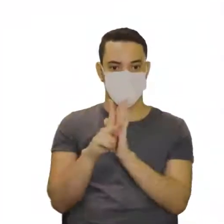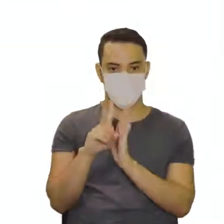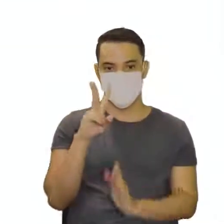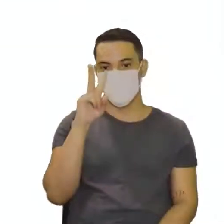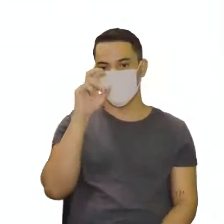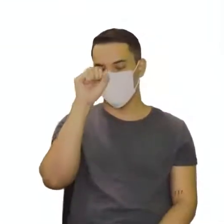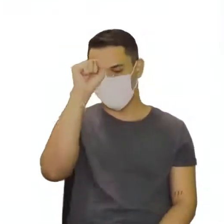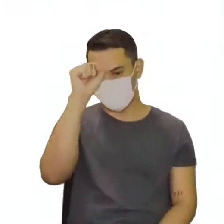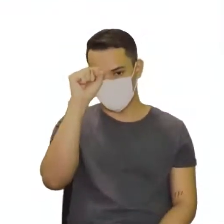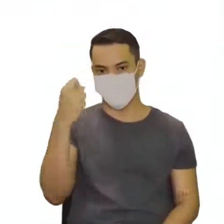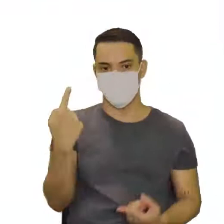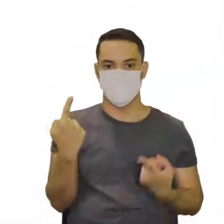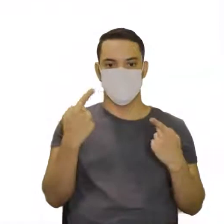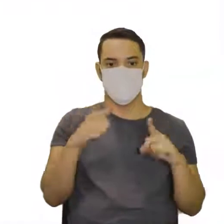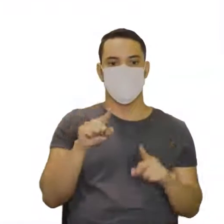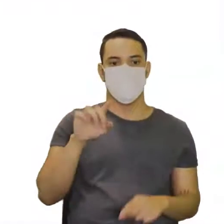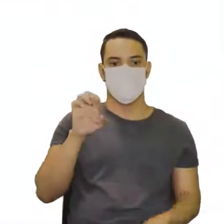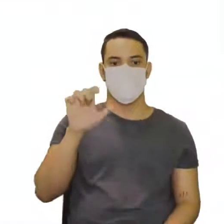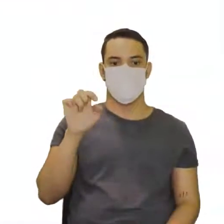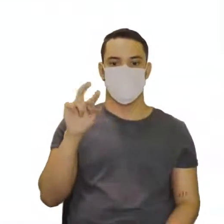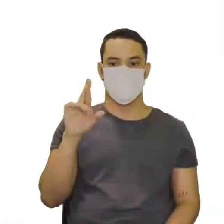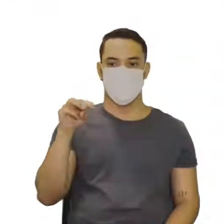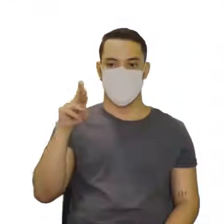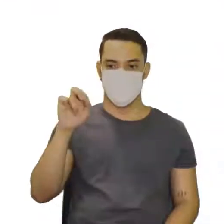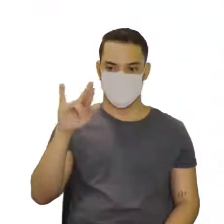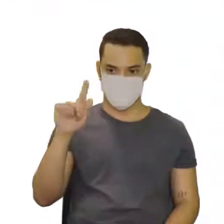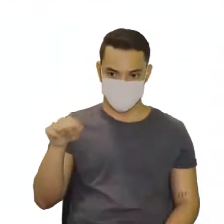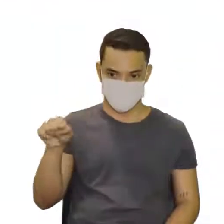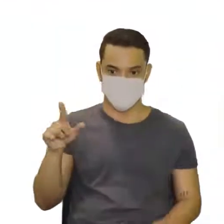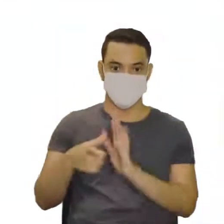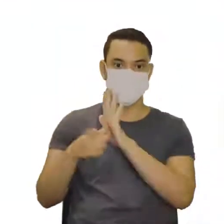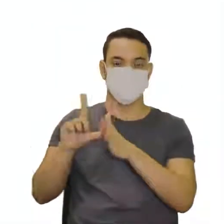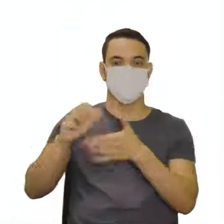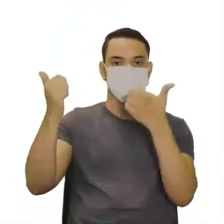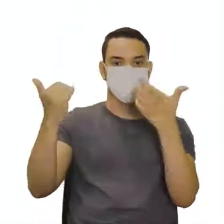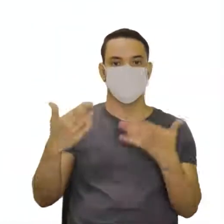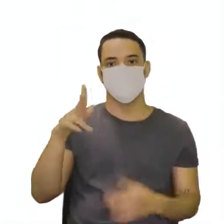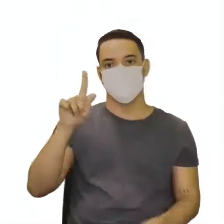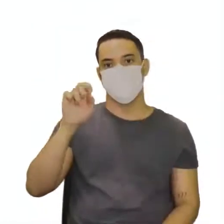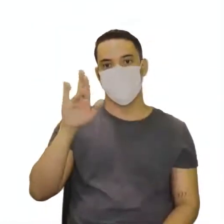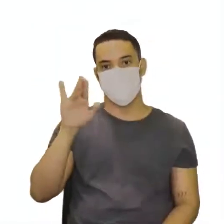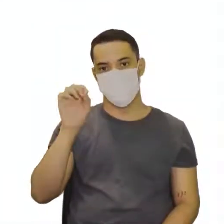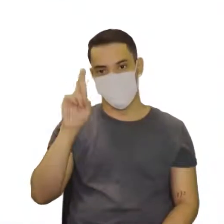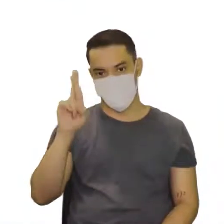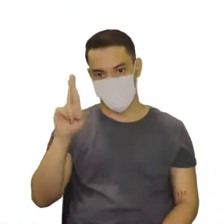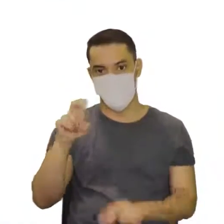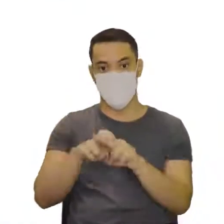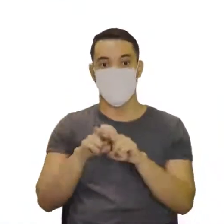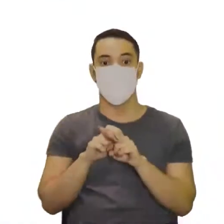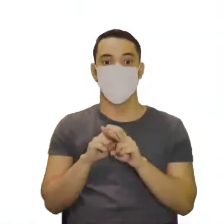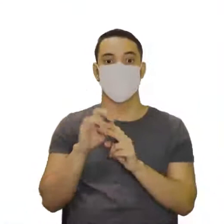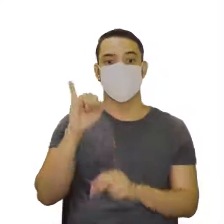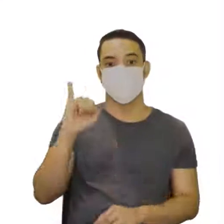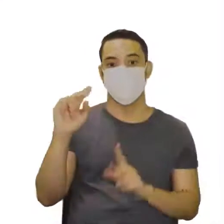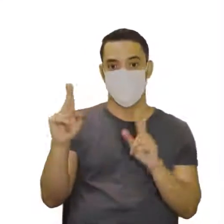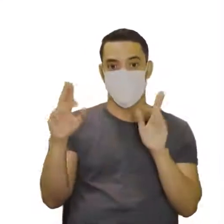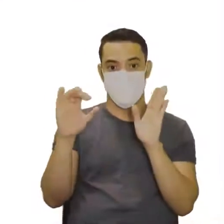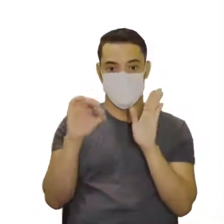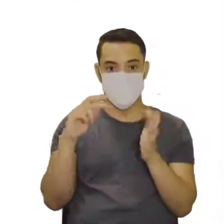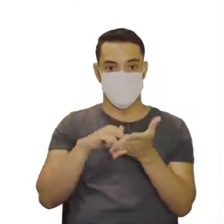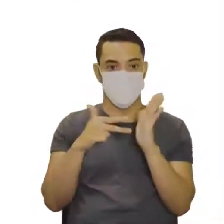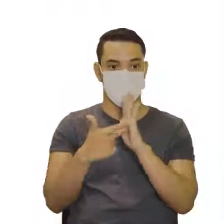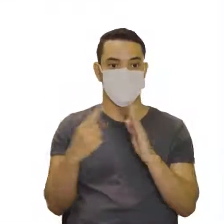força contra-eletromotriz, ok? Que nem nós fizemos lá para o gerador. Então, nesse caso aqui, quando o I é igual a zero, a